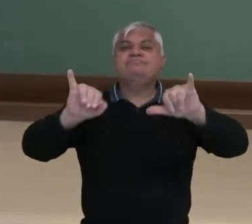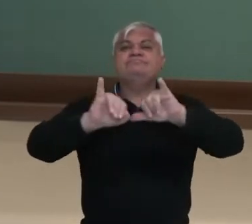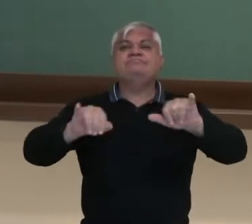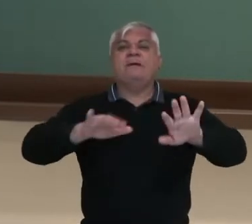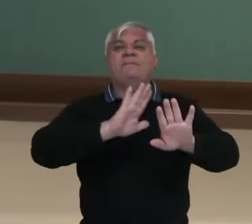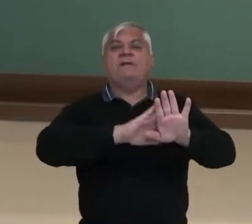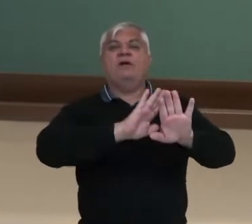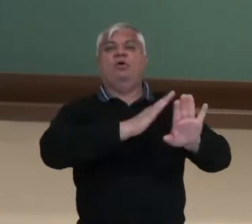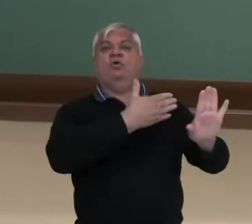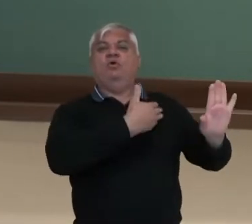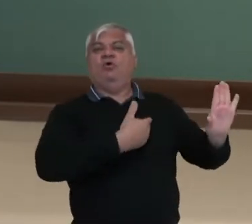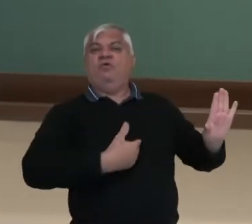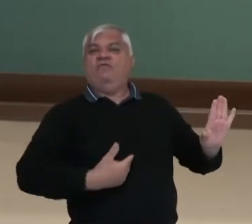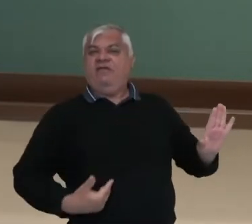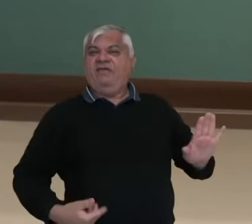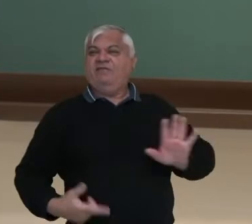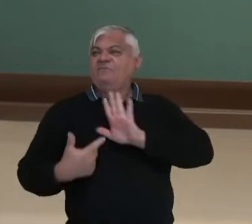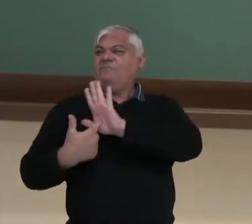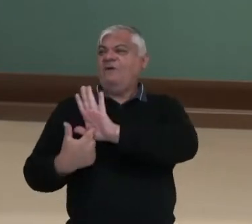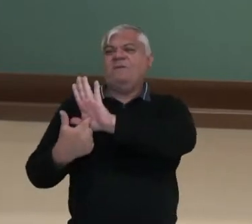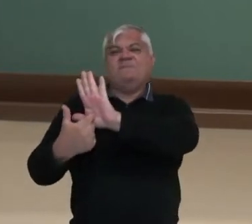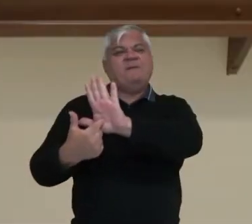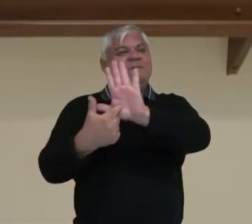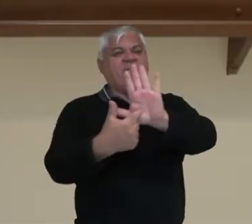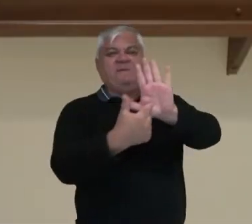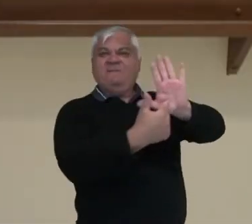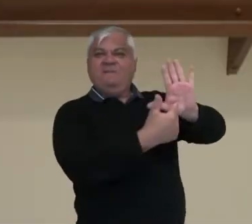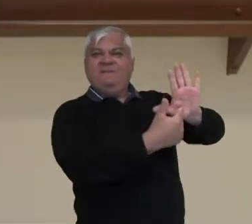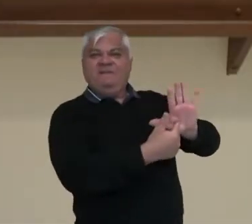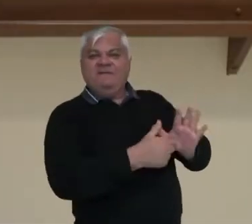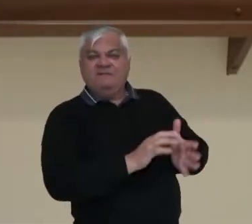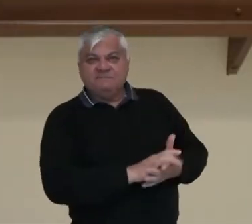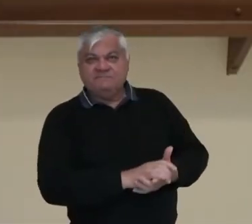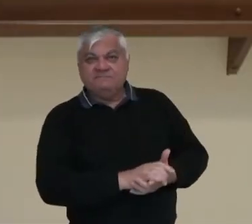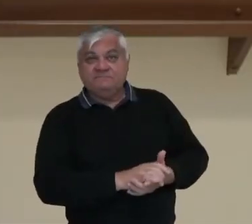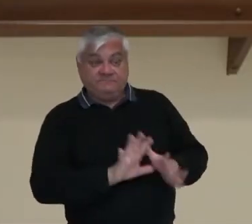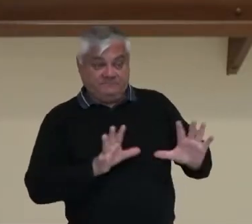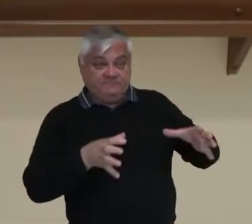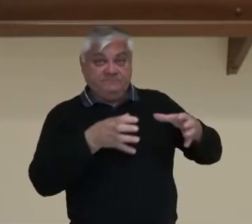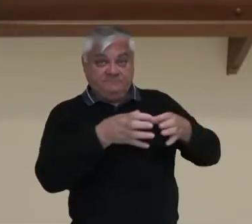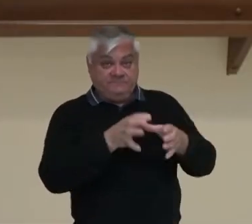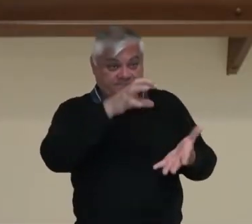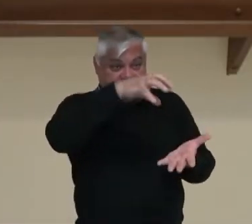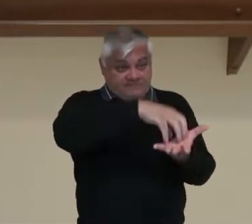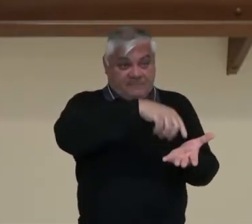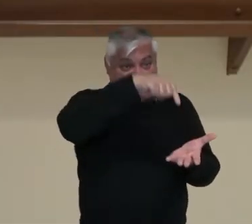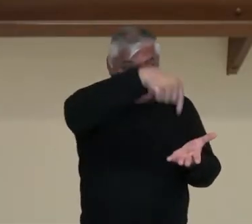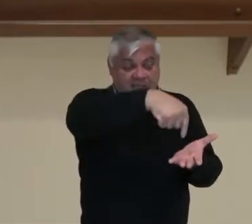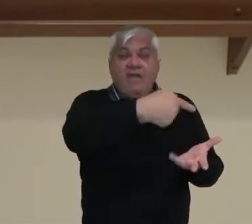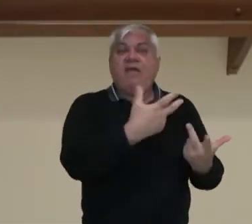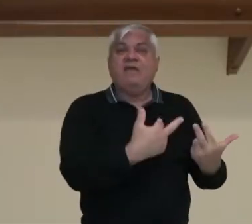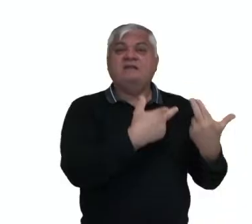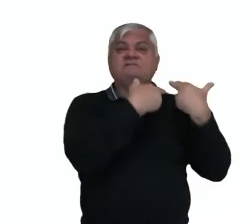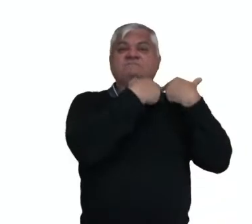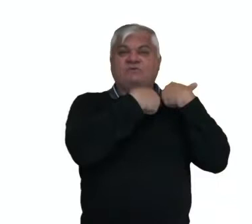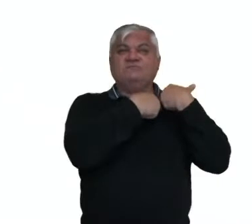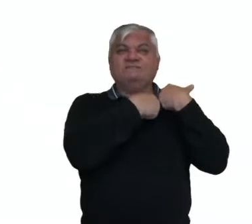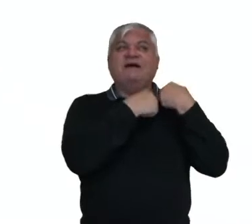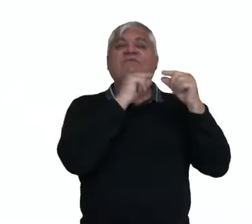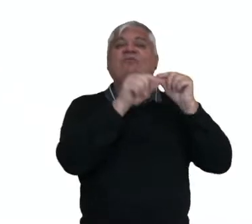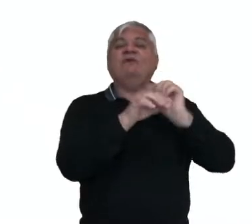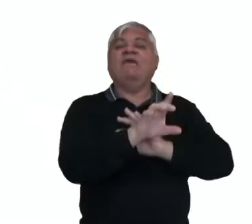feitos governamentais de Getúlio Vargas. Então, esse departamento ele vai ser responsável por fazer